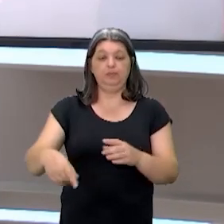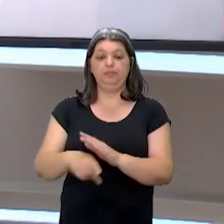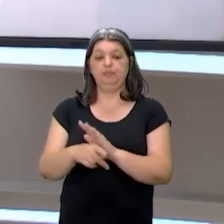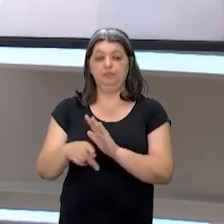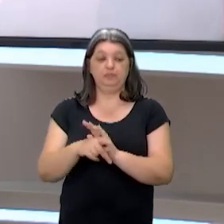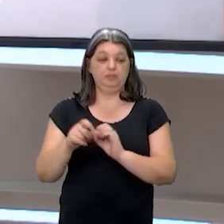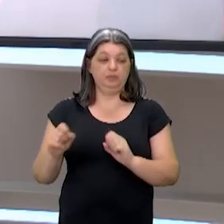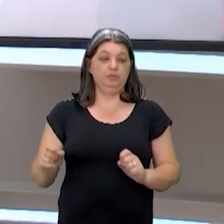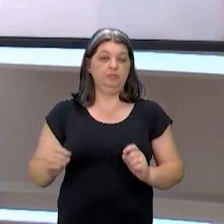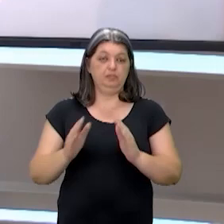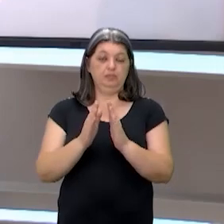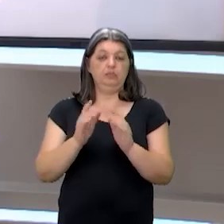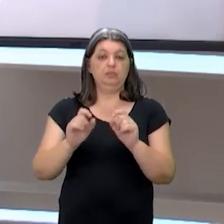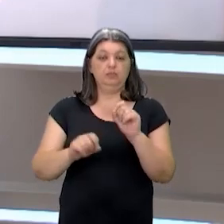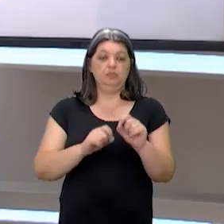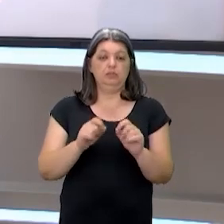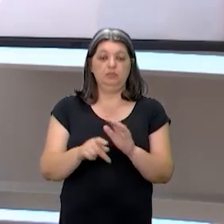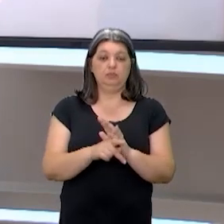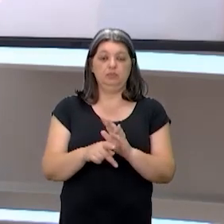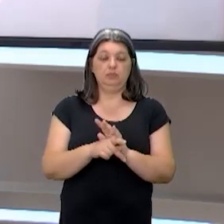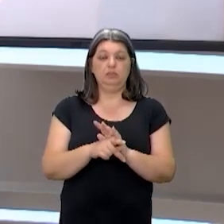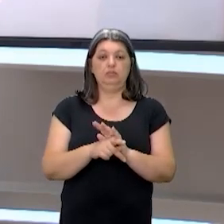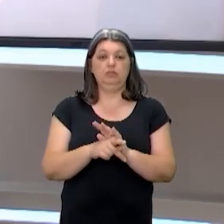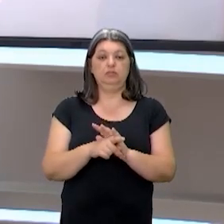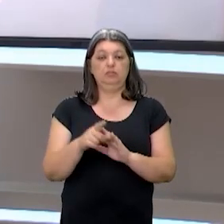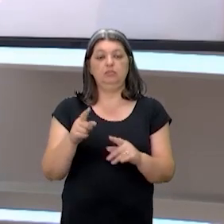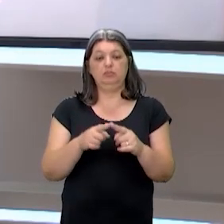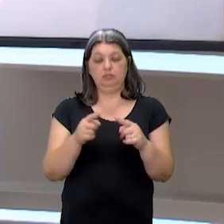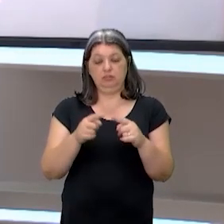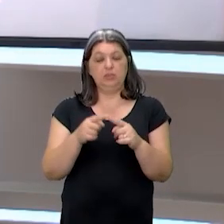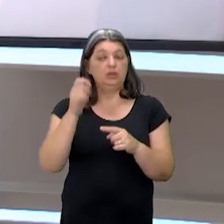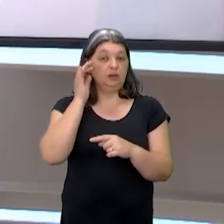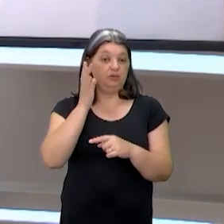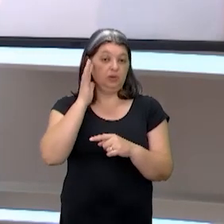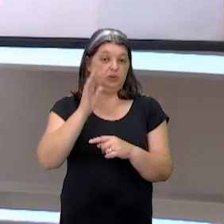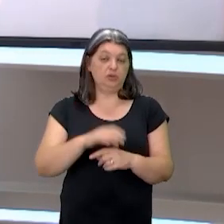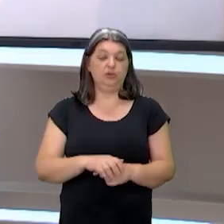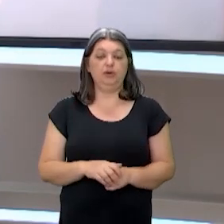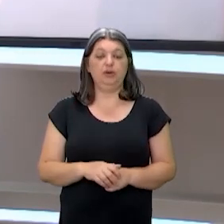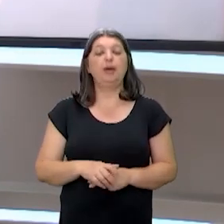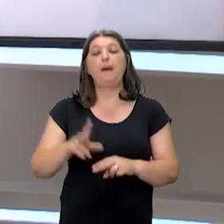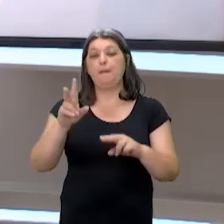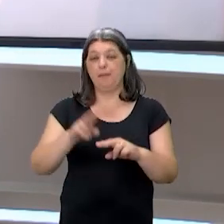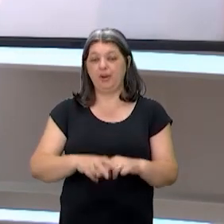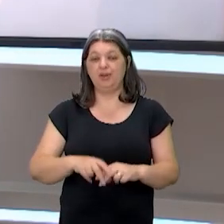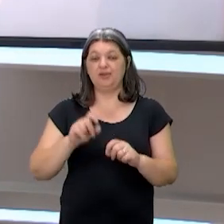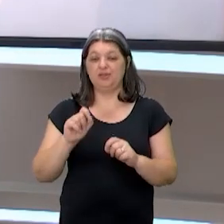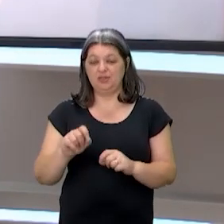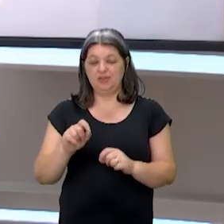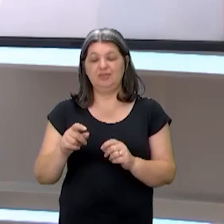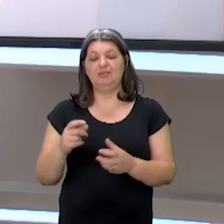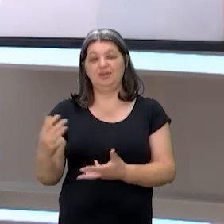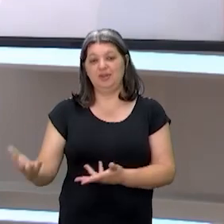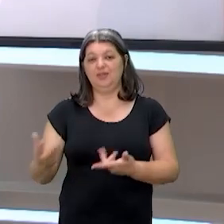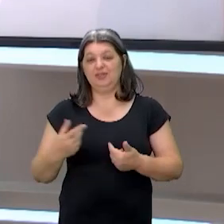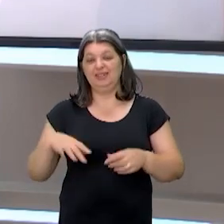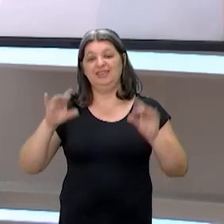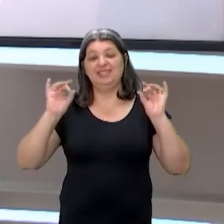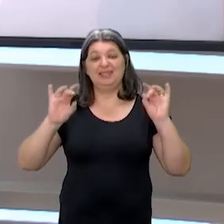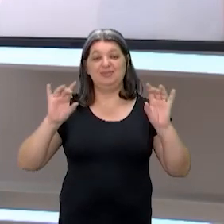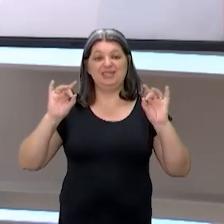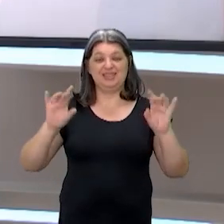impactos que a gente vai tratar aqui flertam bastante com a filosofia, por isso que a nossa convidada é tão especial,